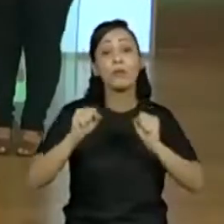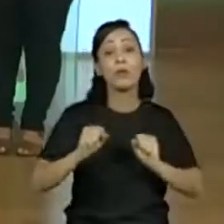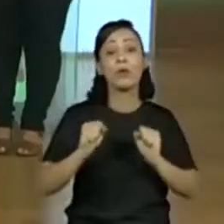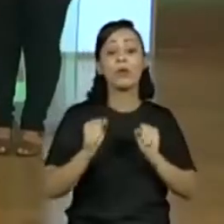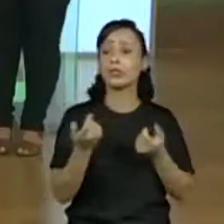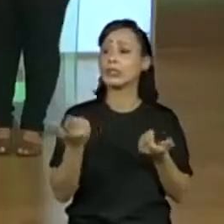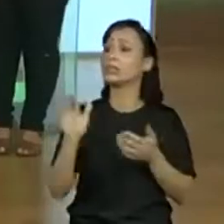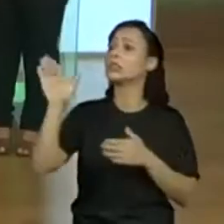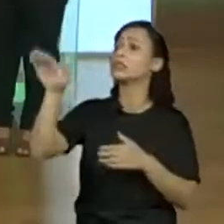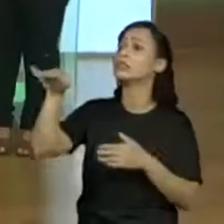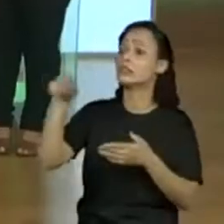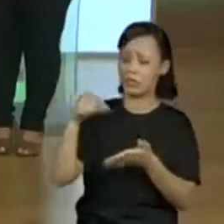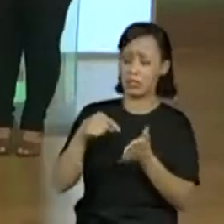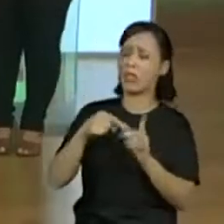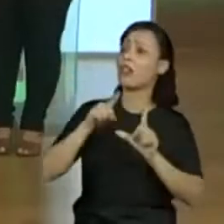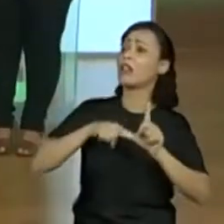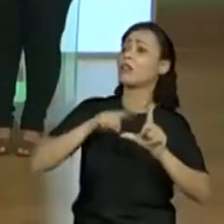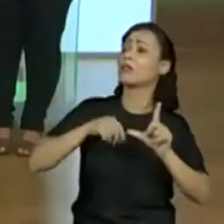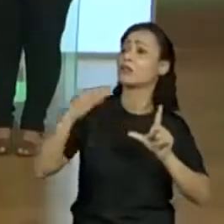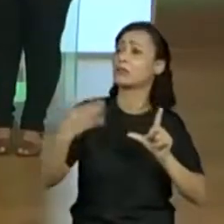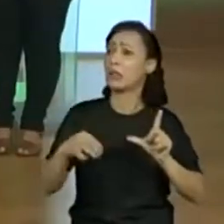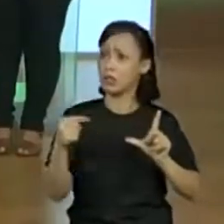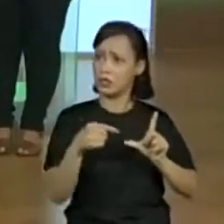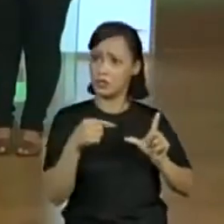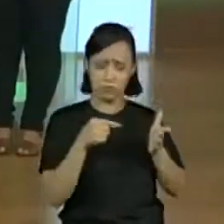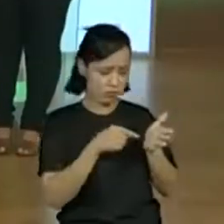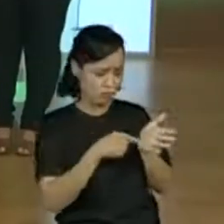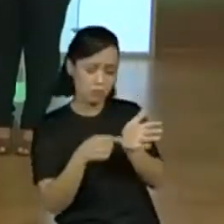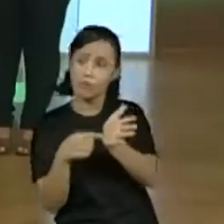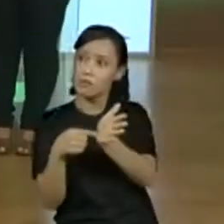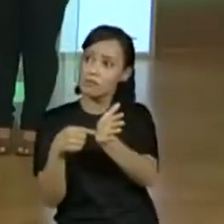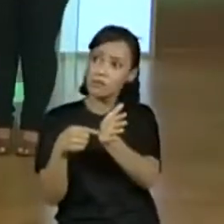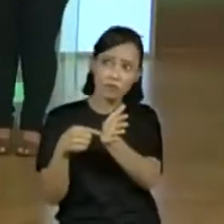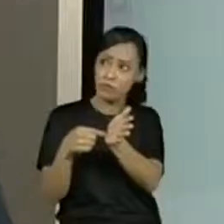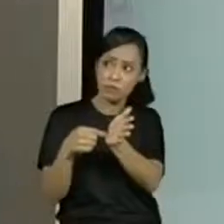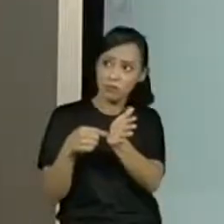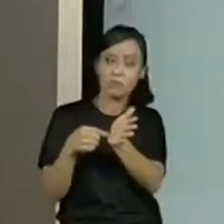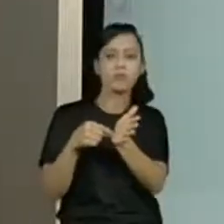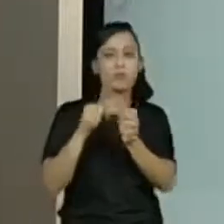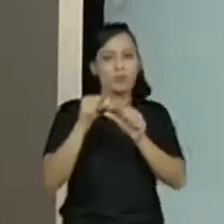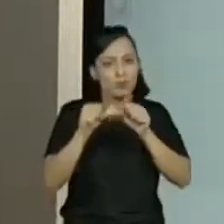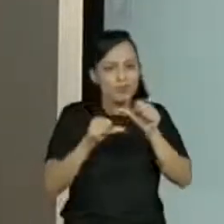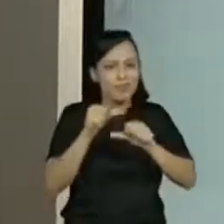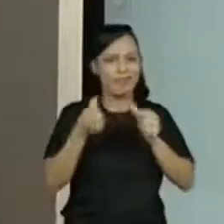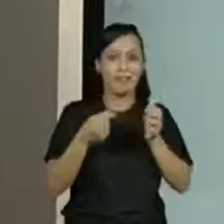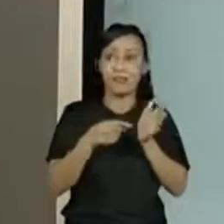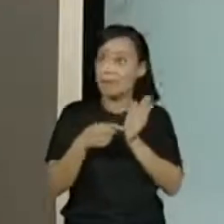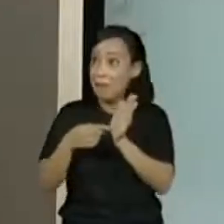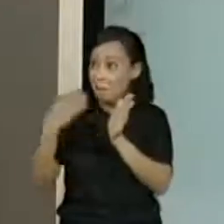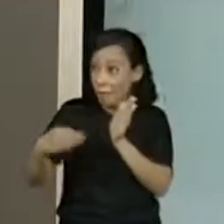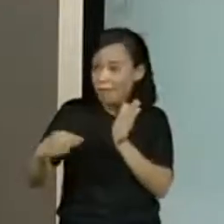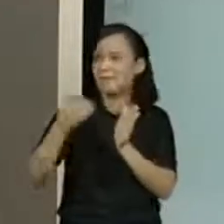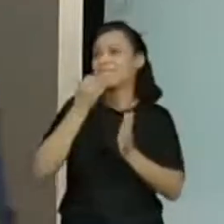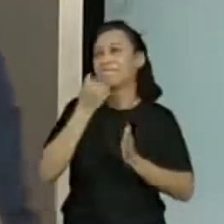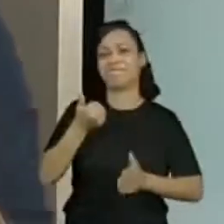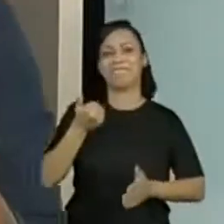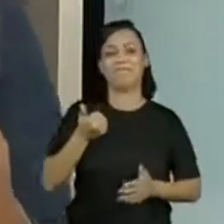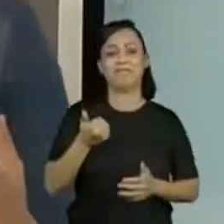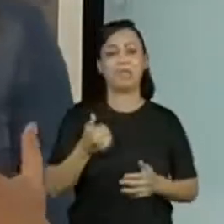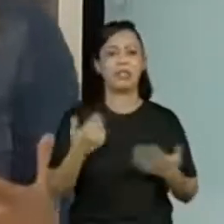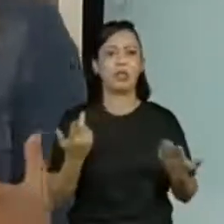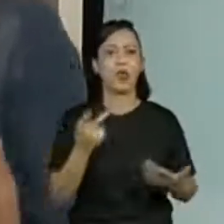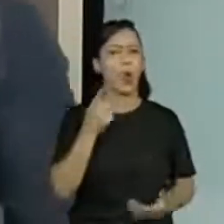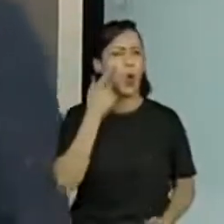como é que eu escrevo que letra que o resultado né é importante perfeito Então já sei que gostam de lasanha de polenta